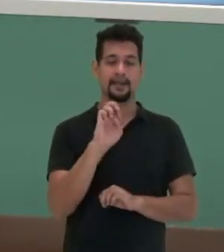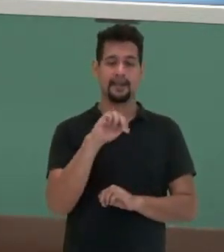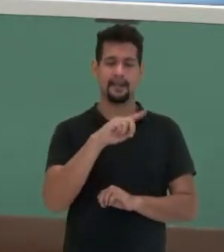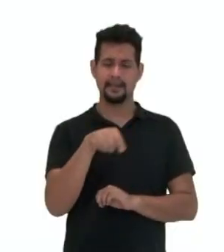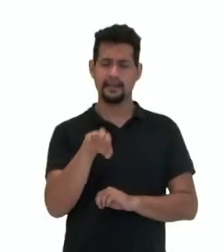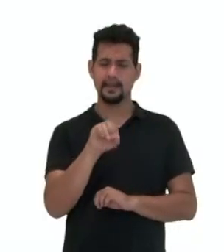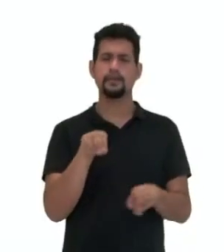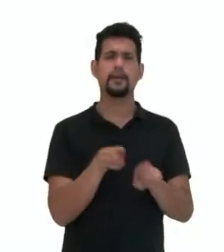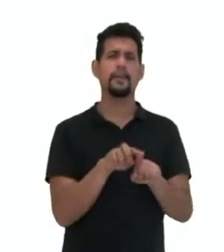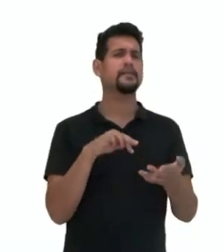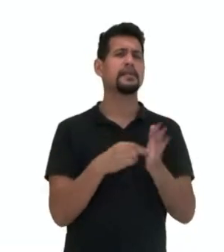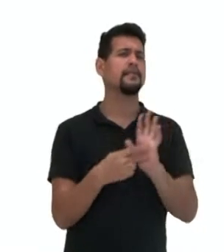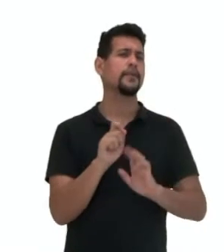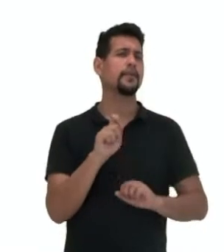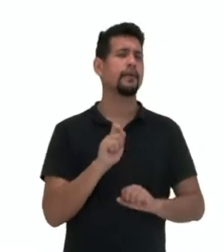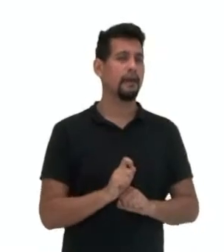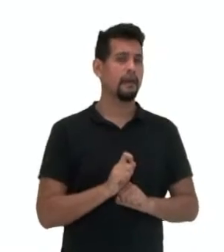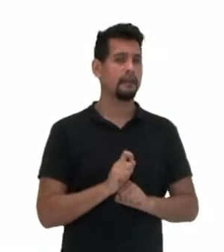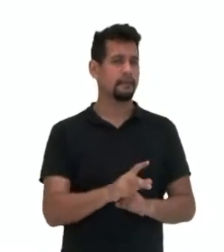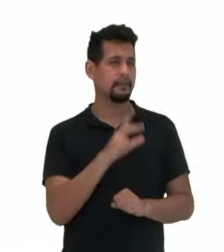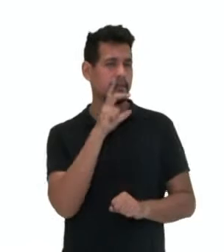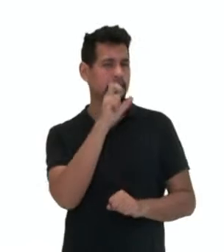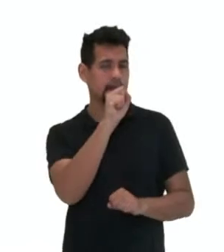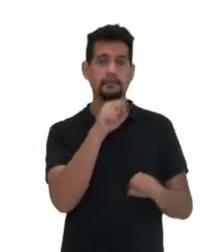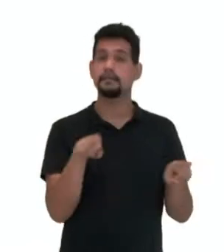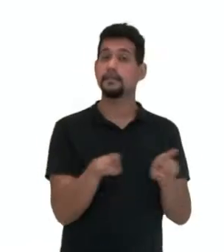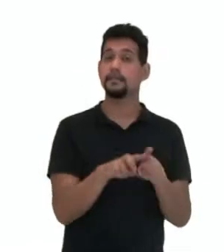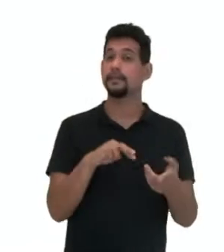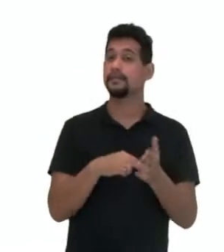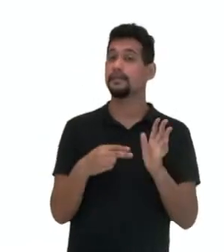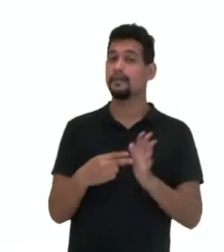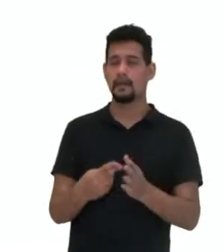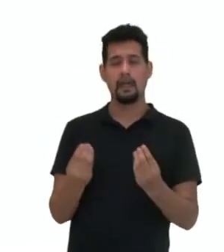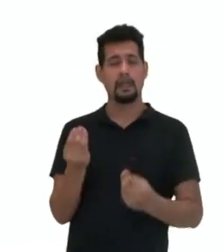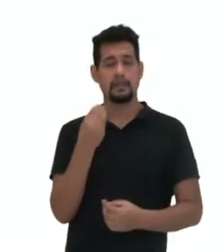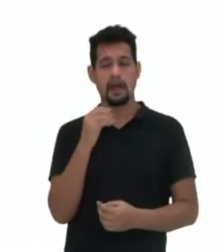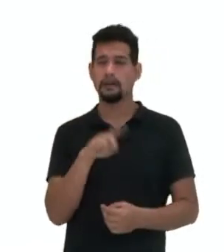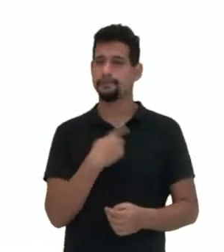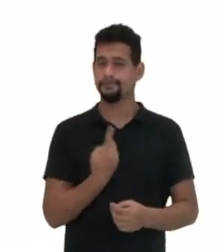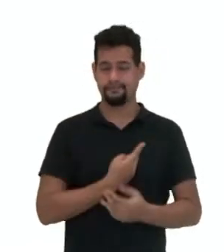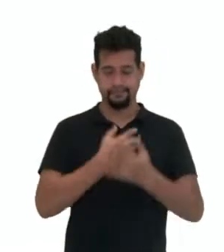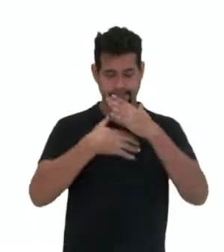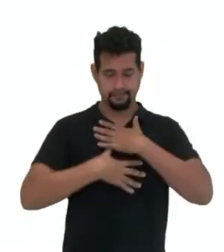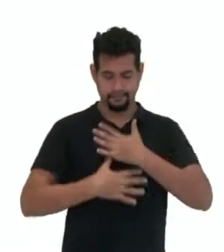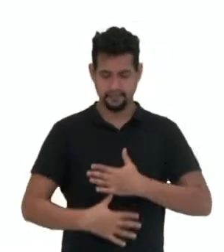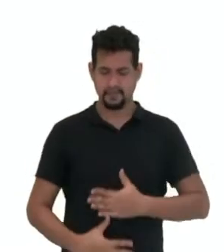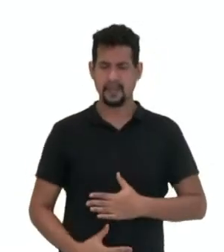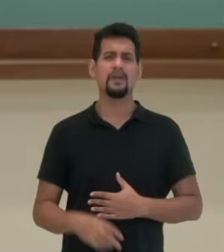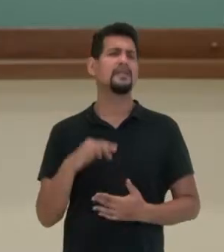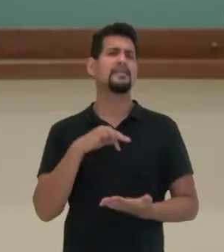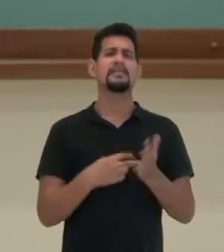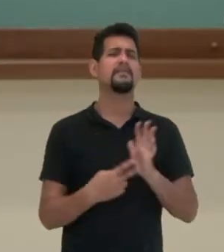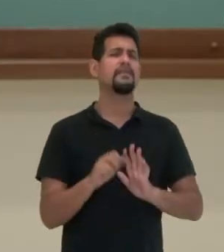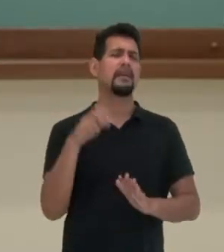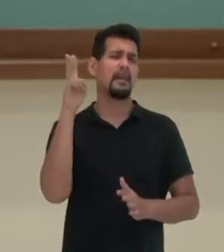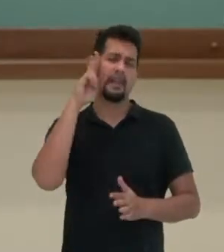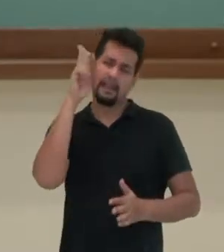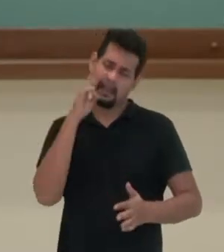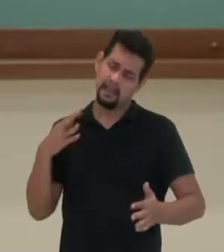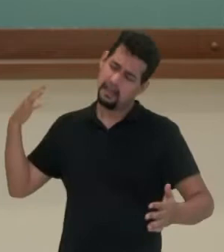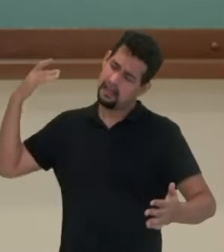E ele é o mais resistente, mas também o mais vulnerável do nosso corpo. O que a história diz